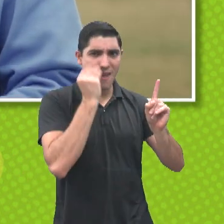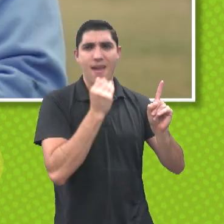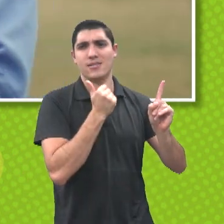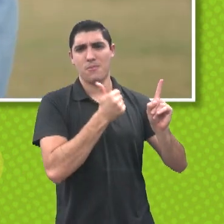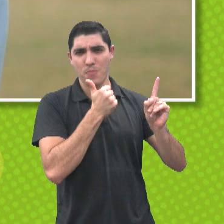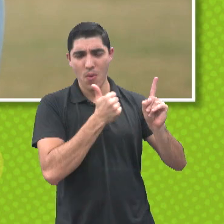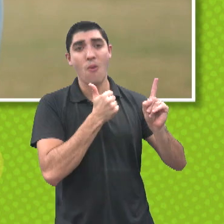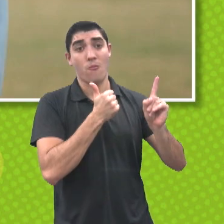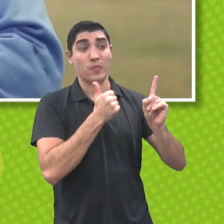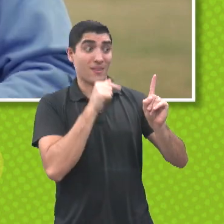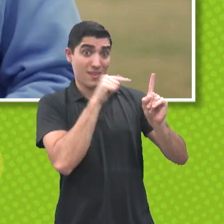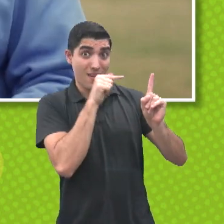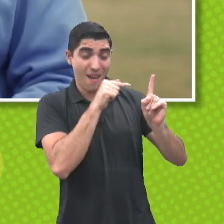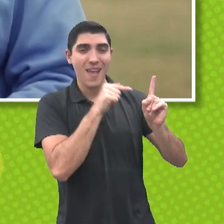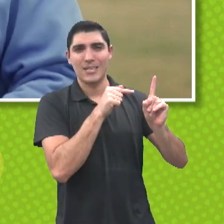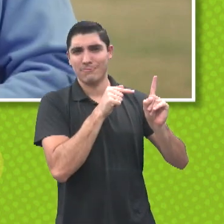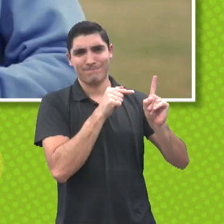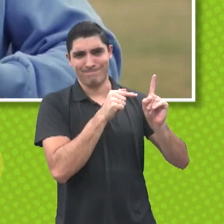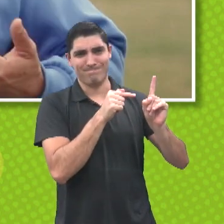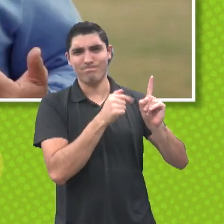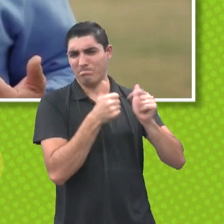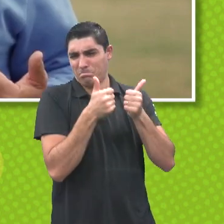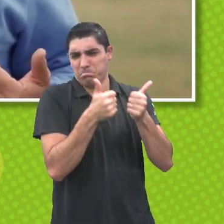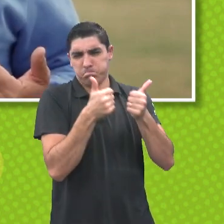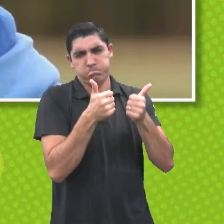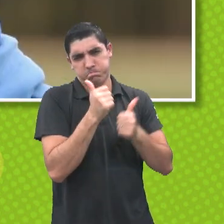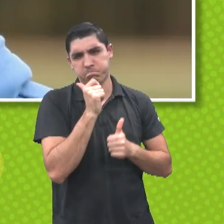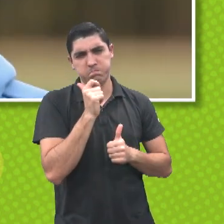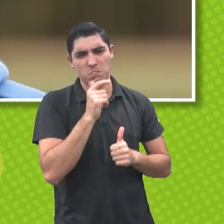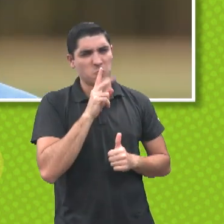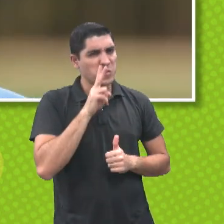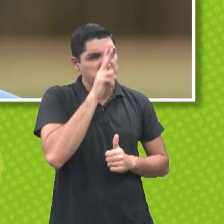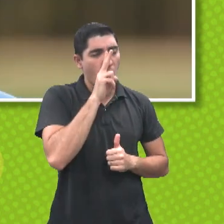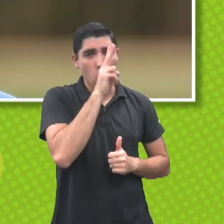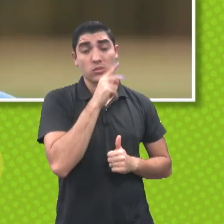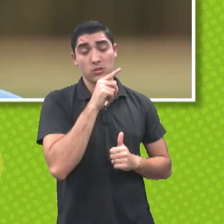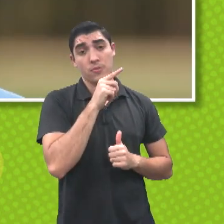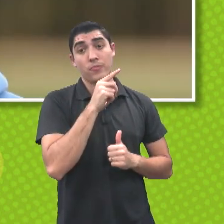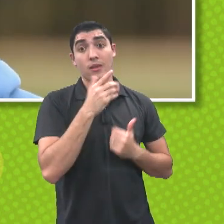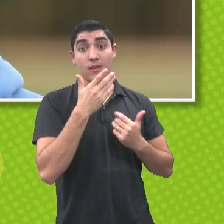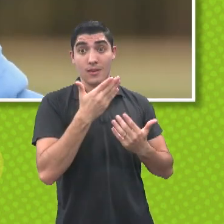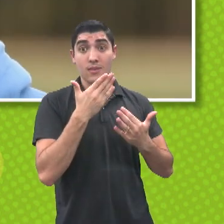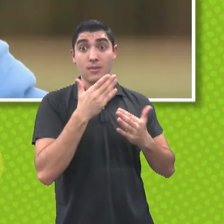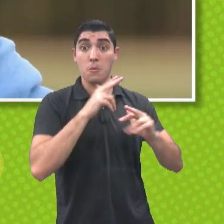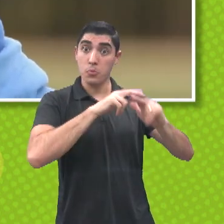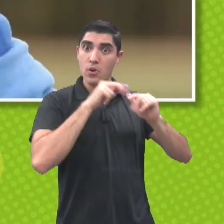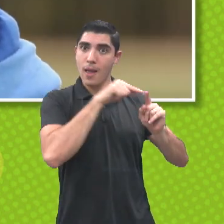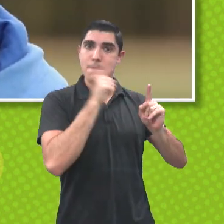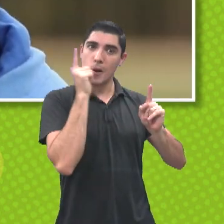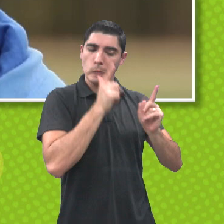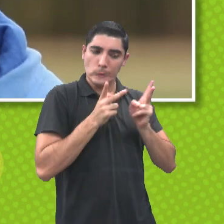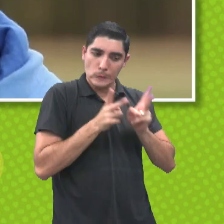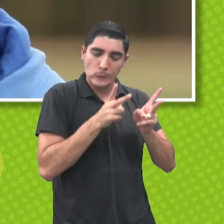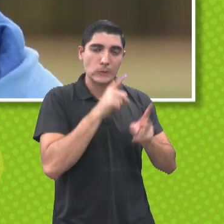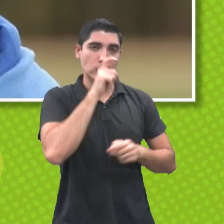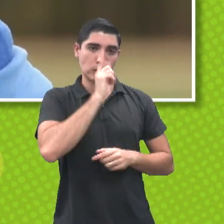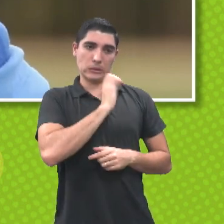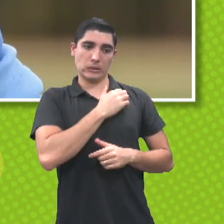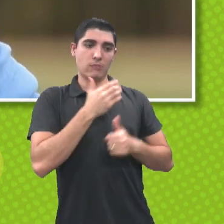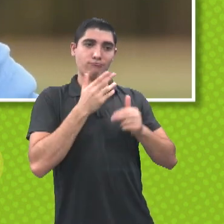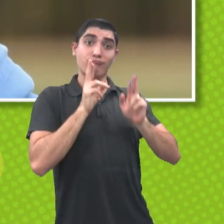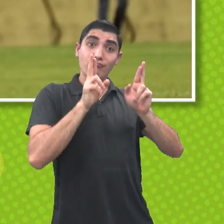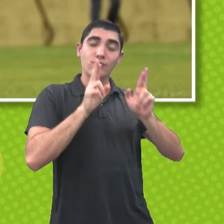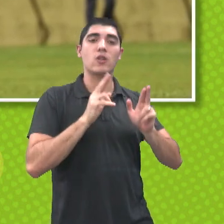sim é um currículo pesado mesmo, né? O currículo consistente para poder levar o São José aí, quem sabe, uma